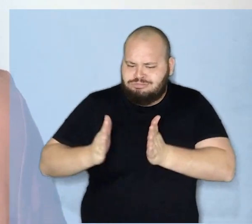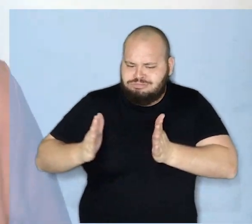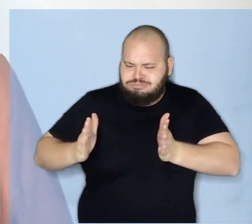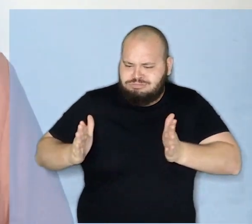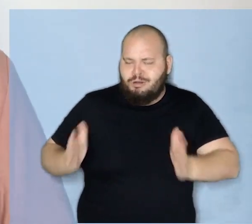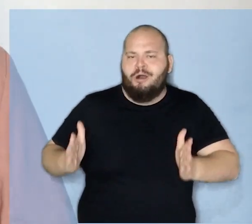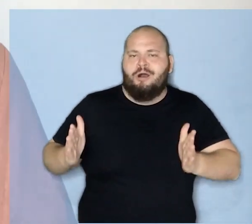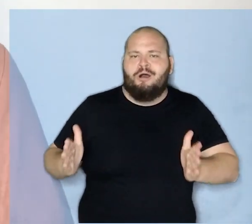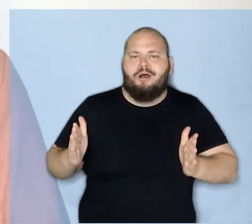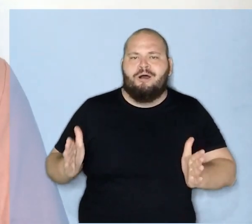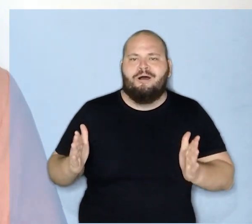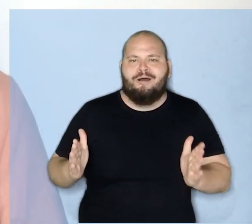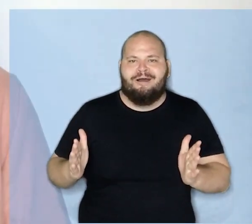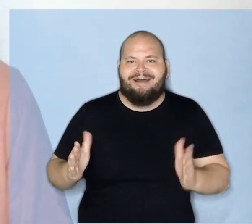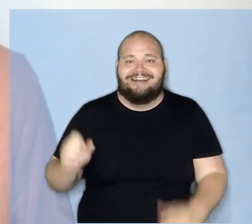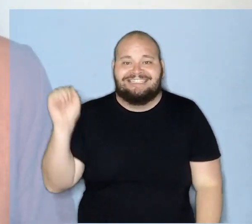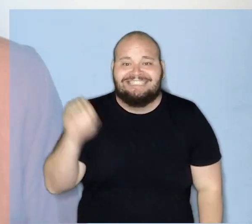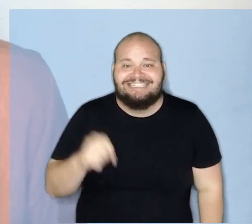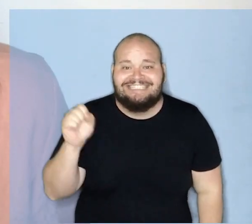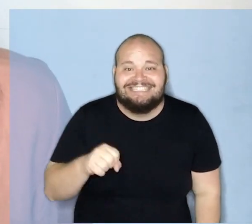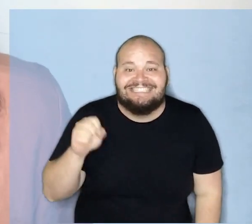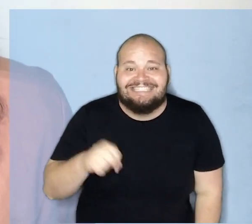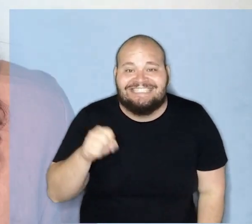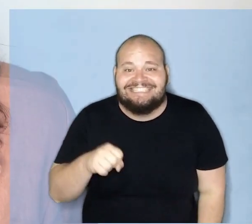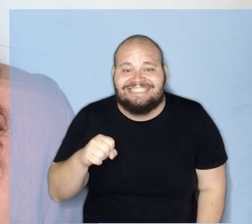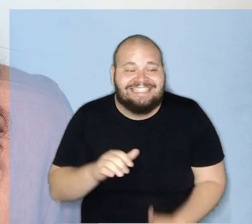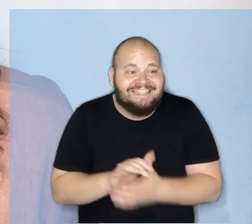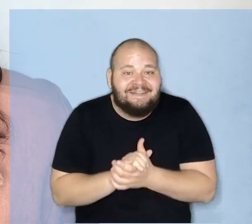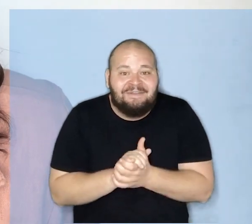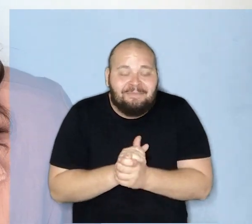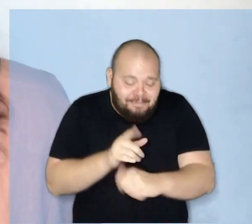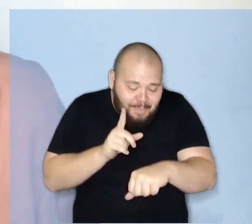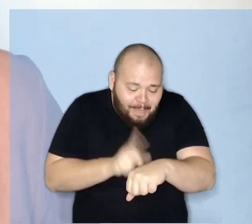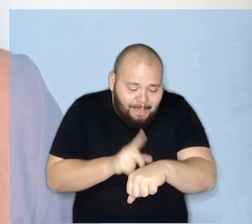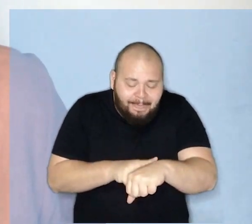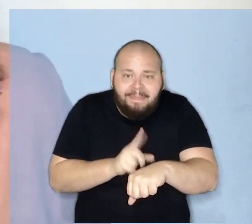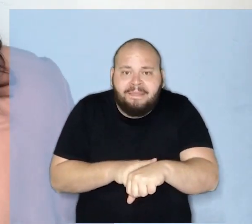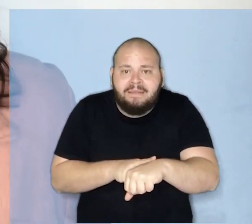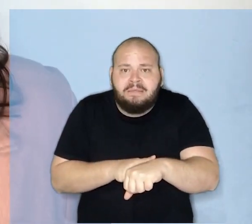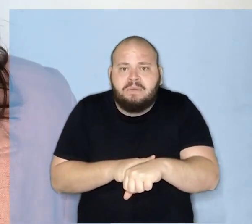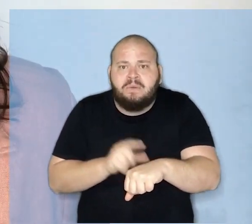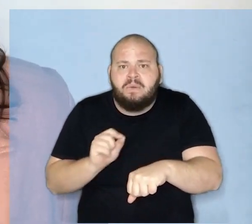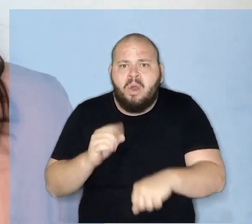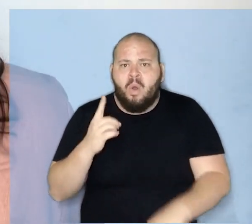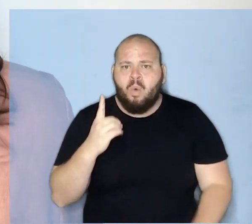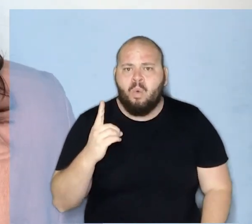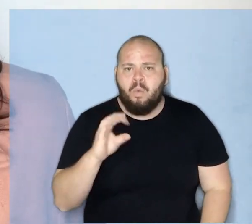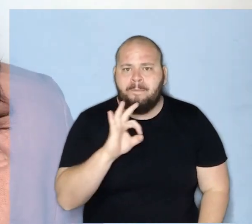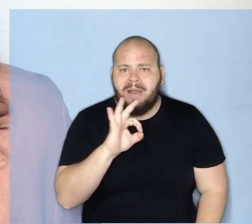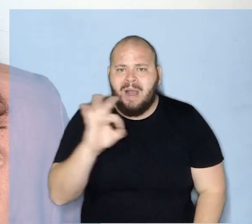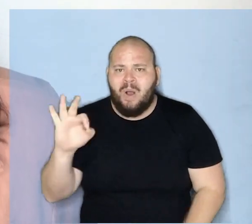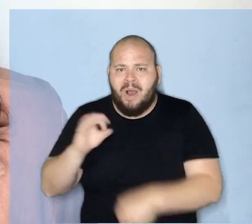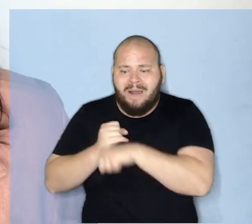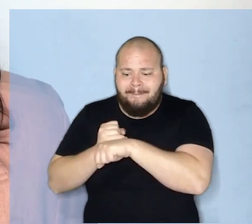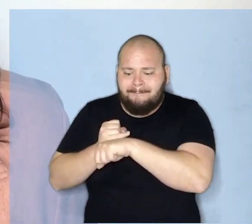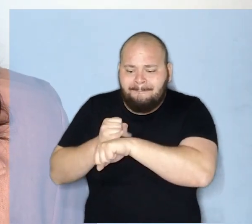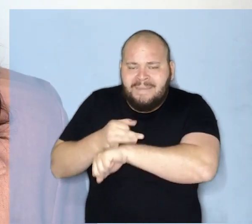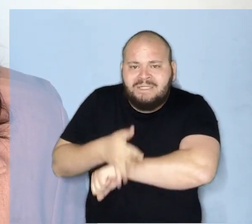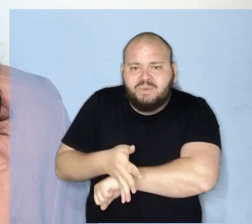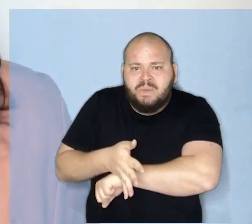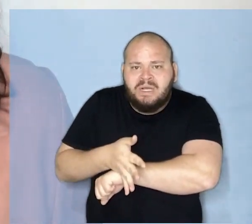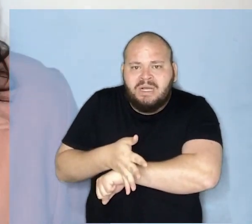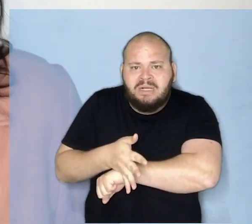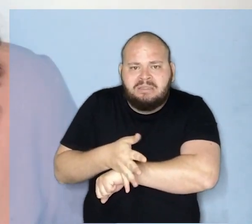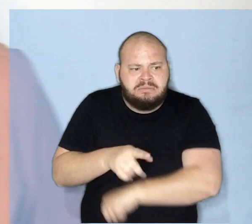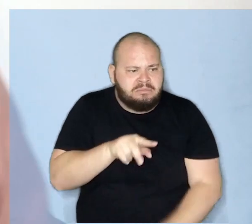grandões. Sim, quando o relógio ia bater 1 hora da